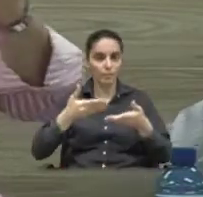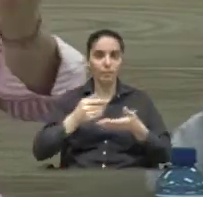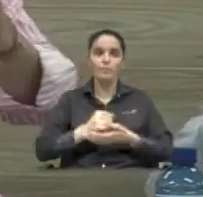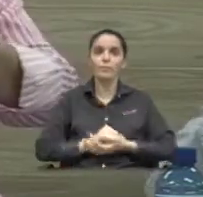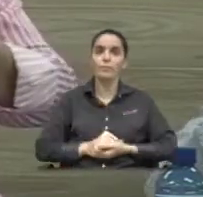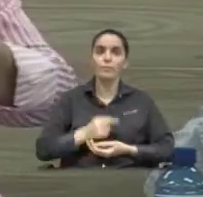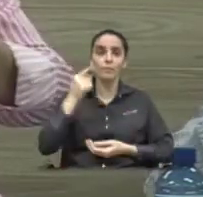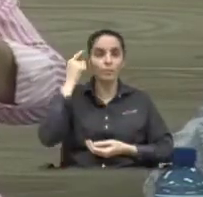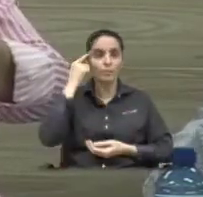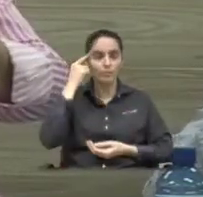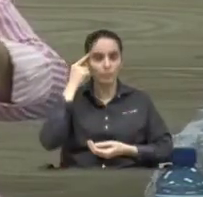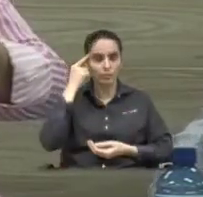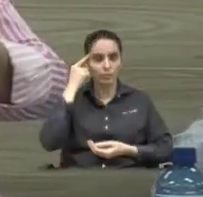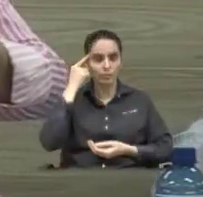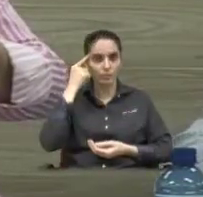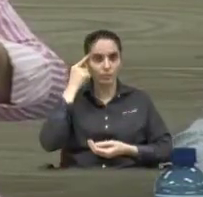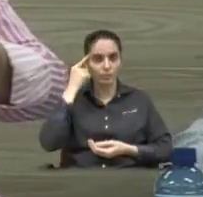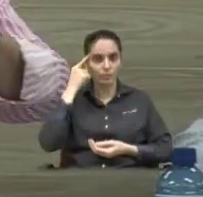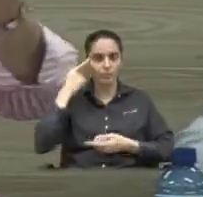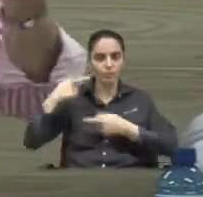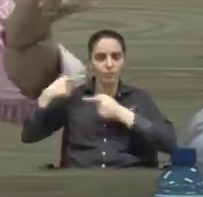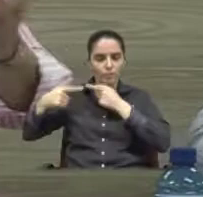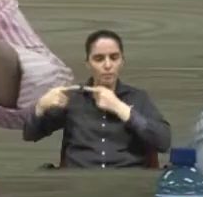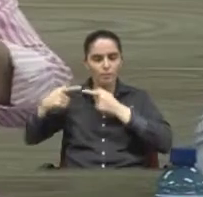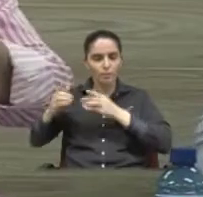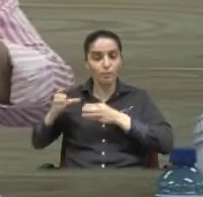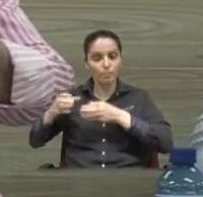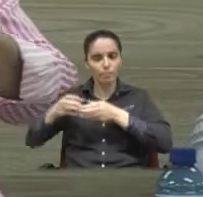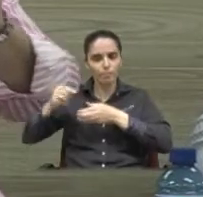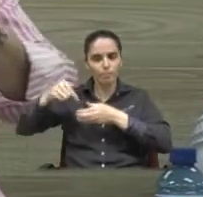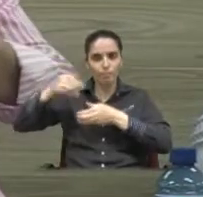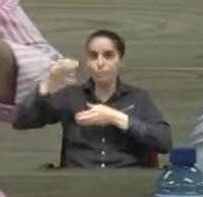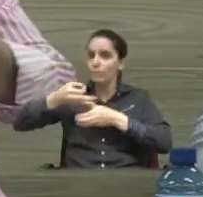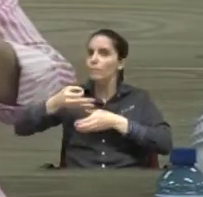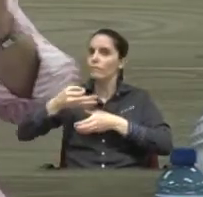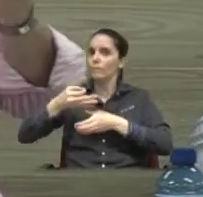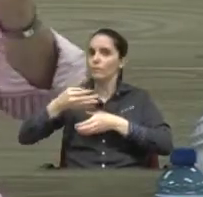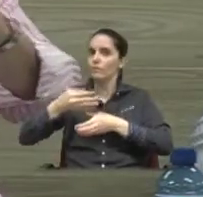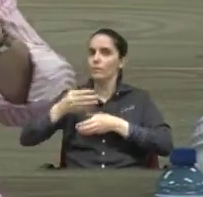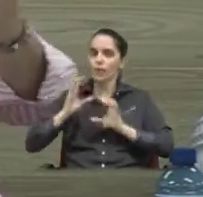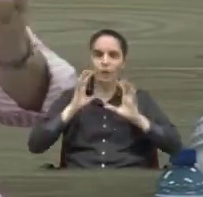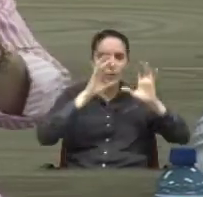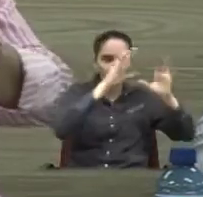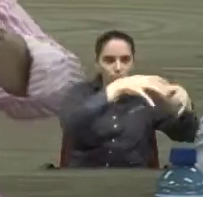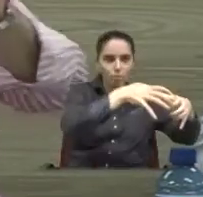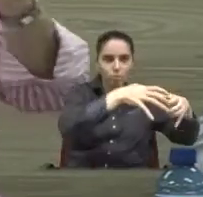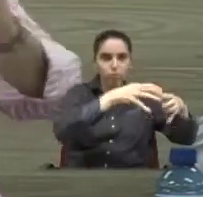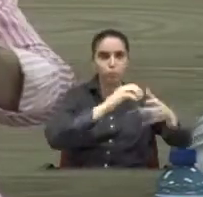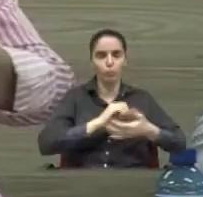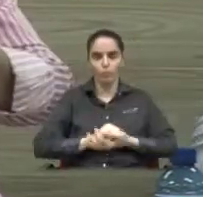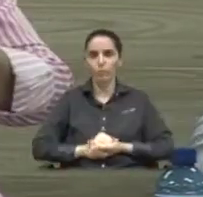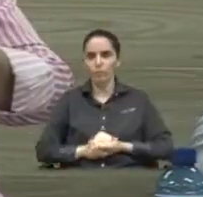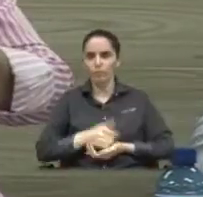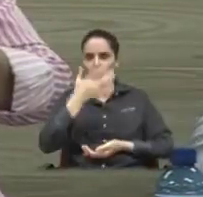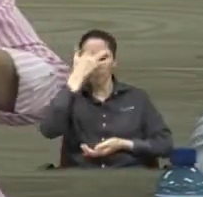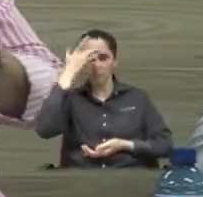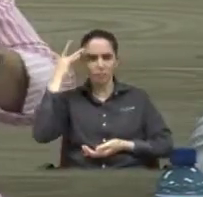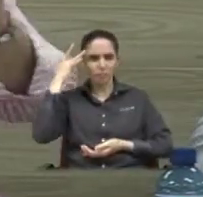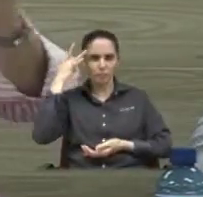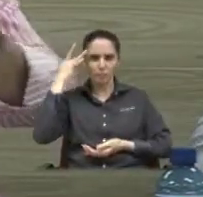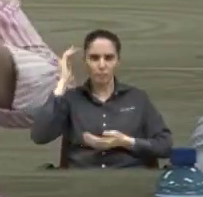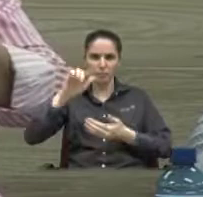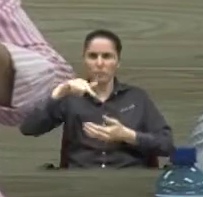questão extremamente política partidária, vem essa invasão com outro assentamento, pessoas totalmente de